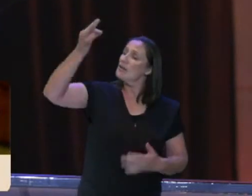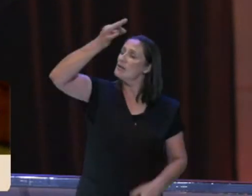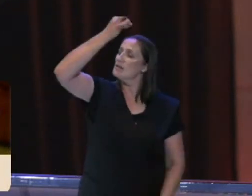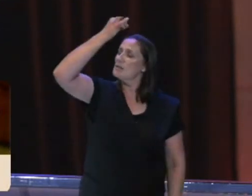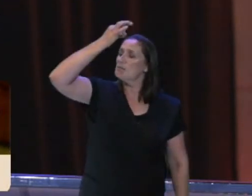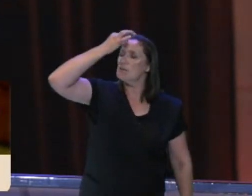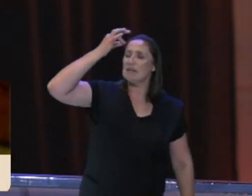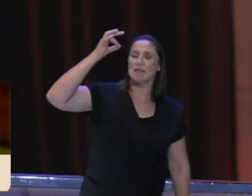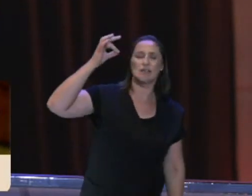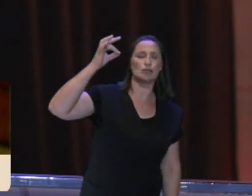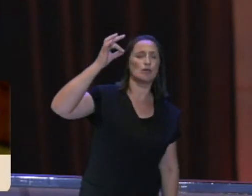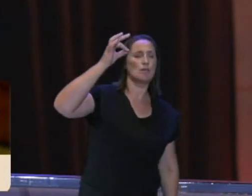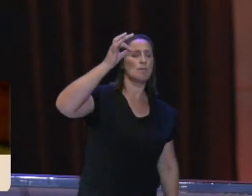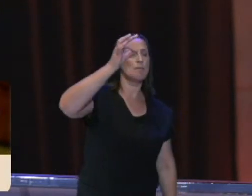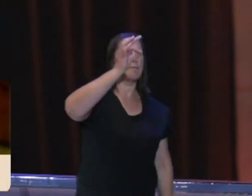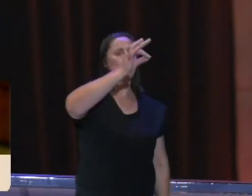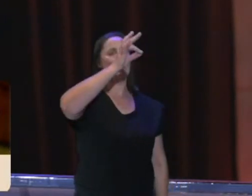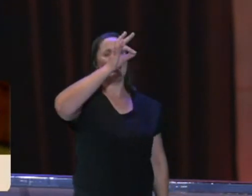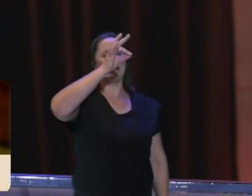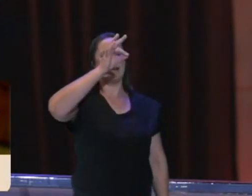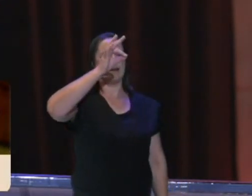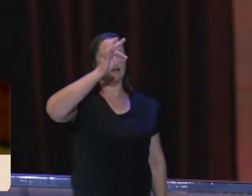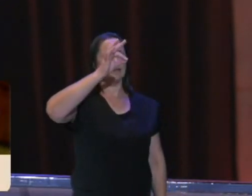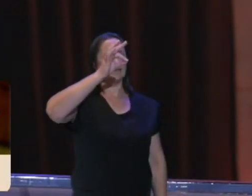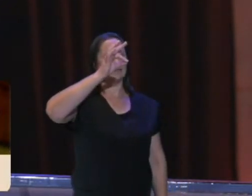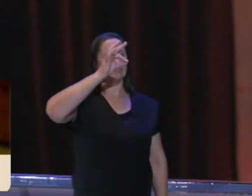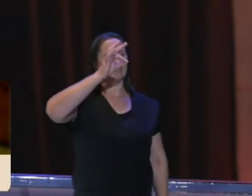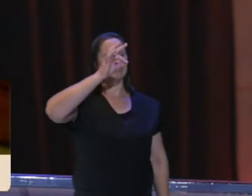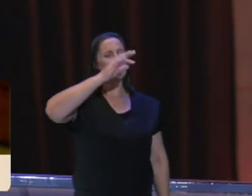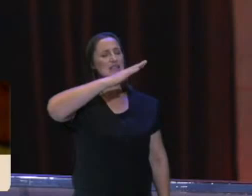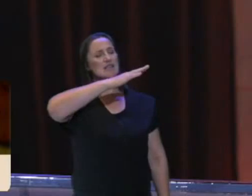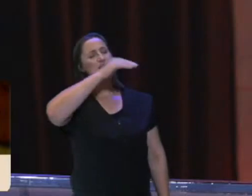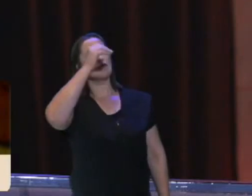para eles. O que é que você está fazendo aí?